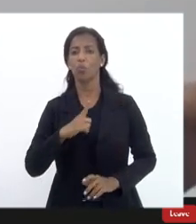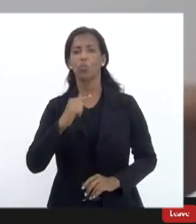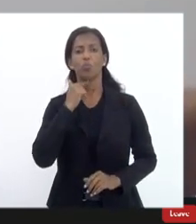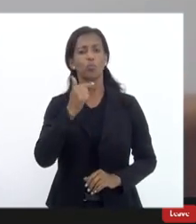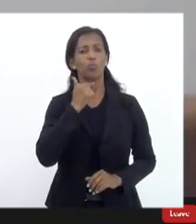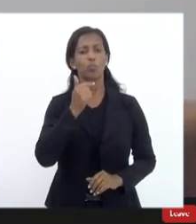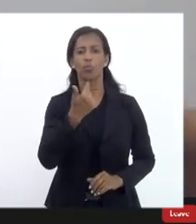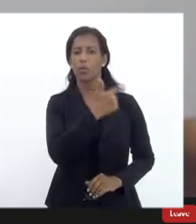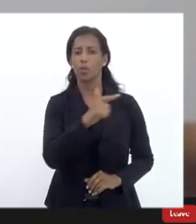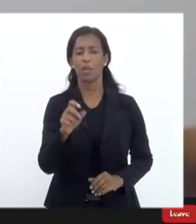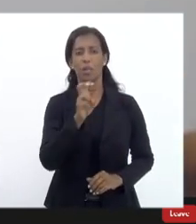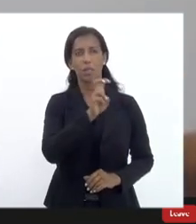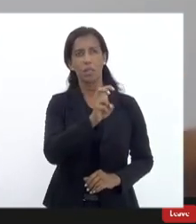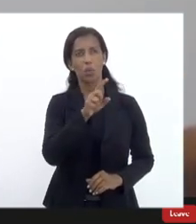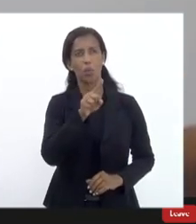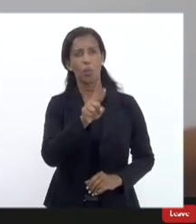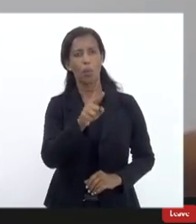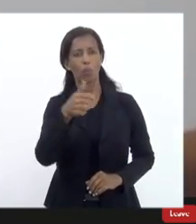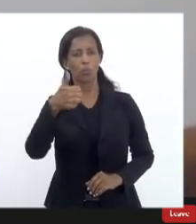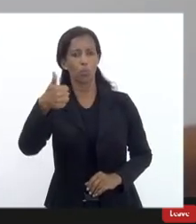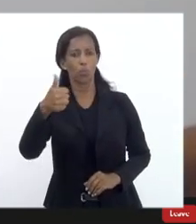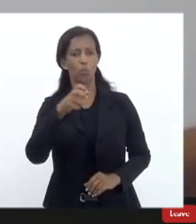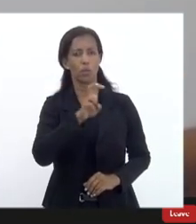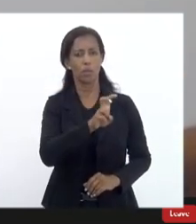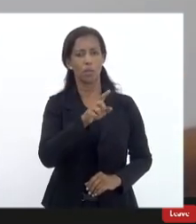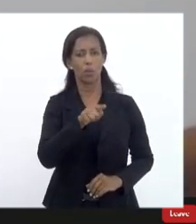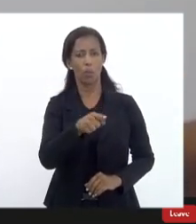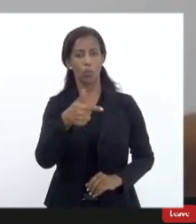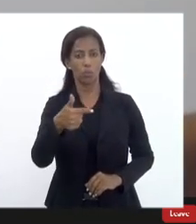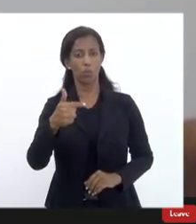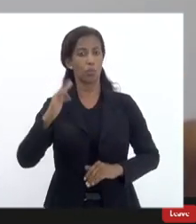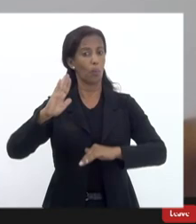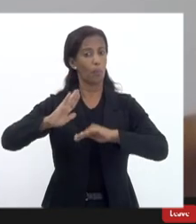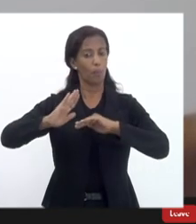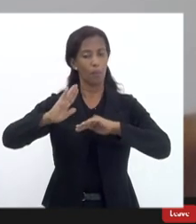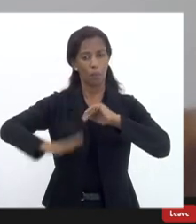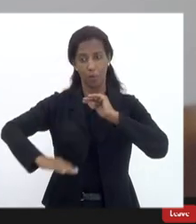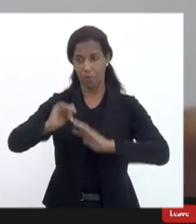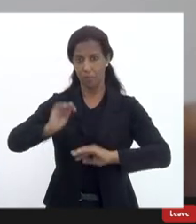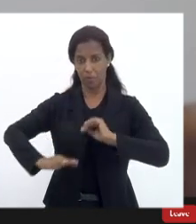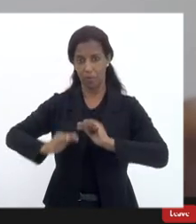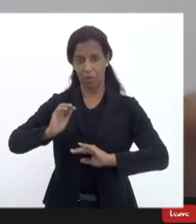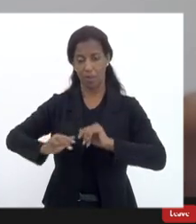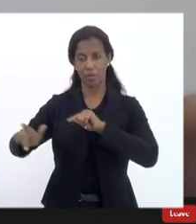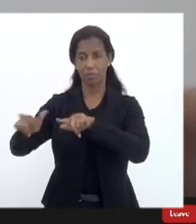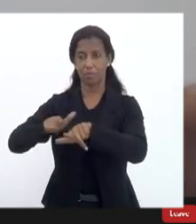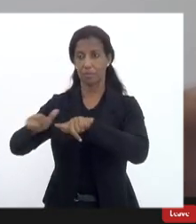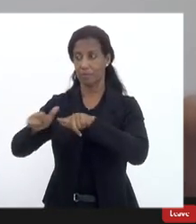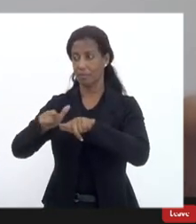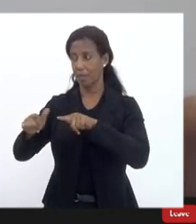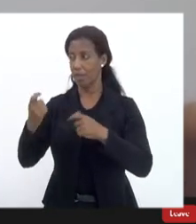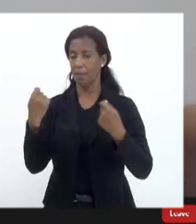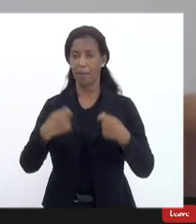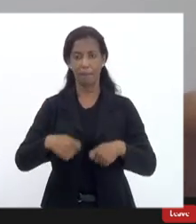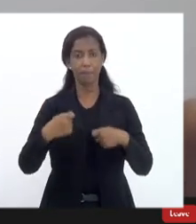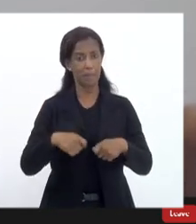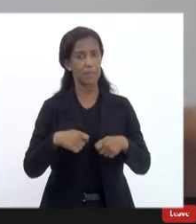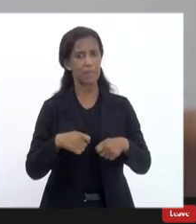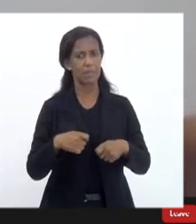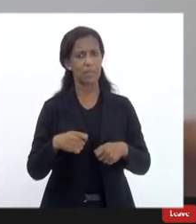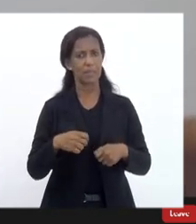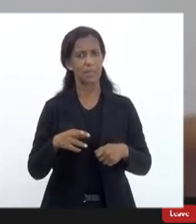que a 5.1 e 5.2, né, sobre a contratação de profissionais para as funções de apoio, é preciso ter um dispositivo regular